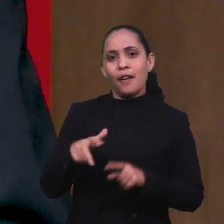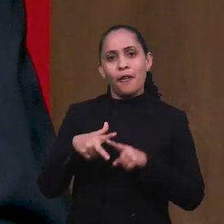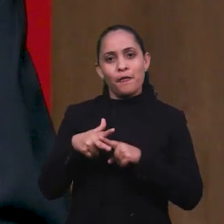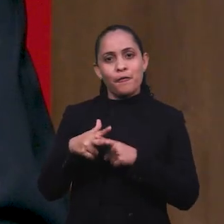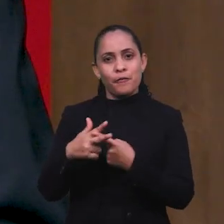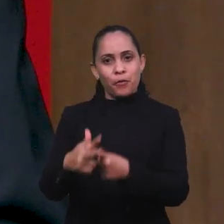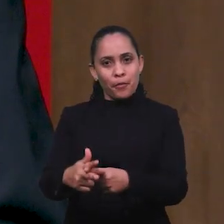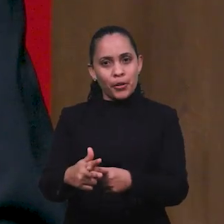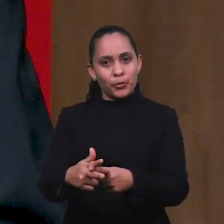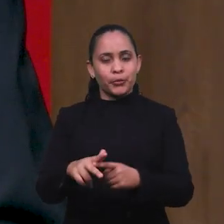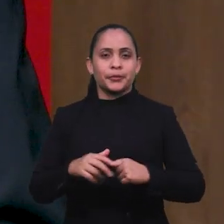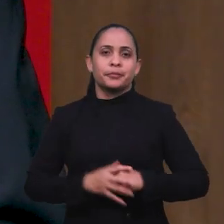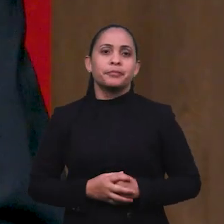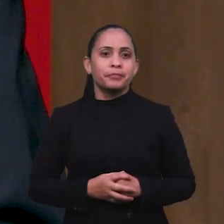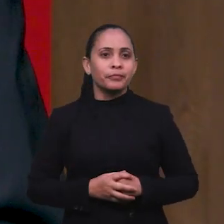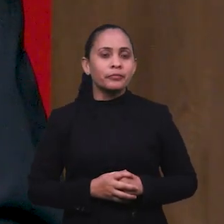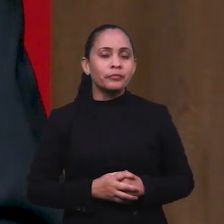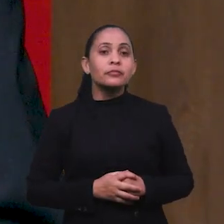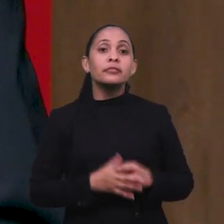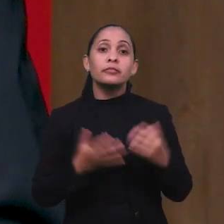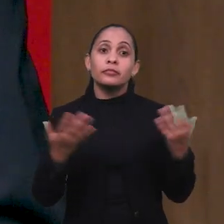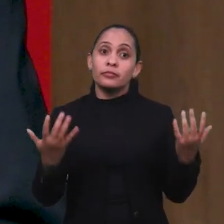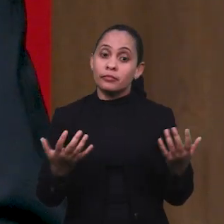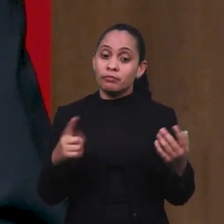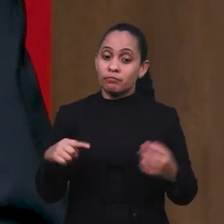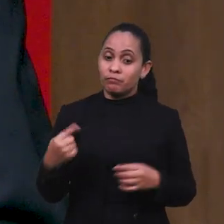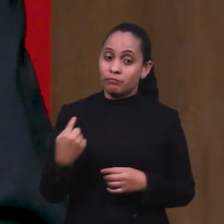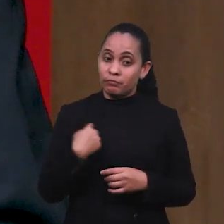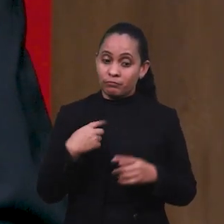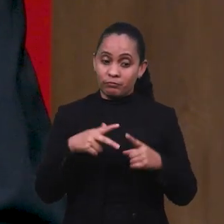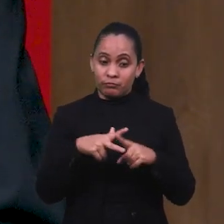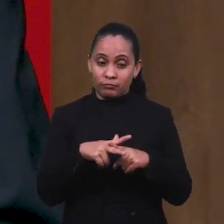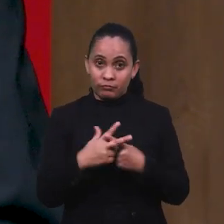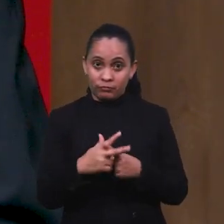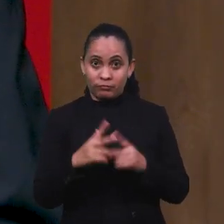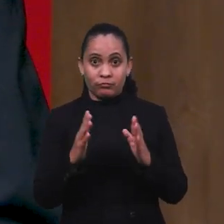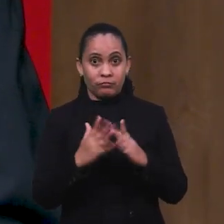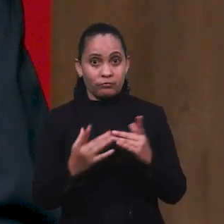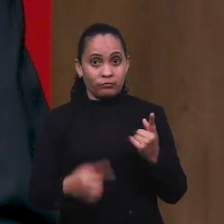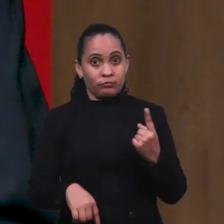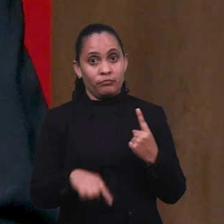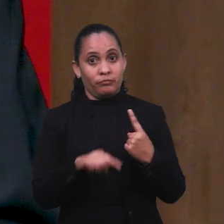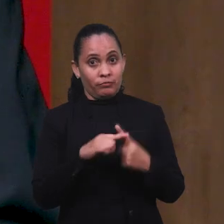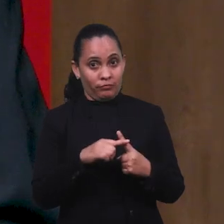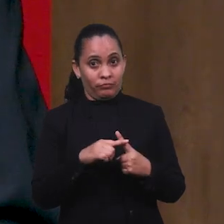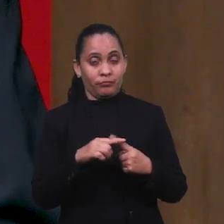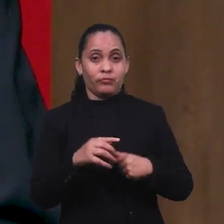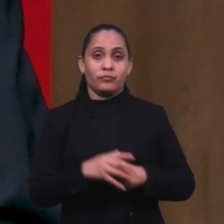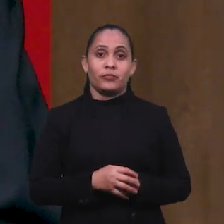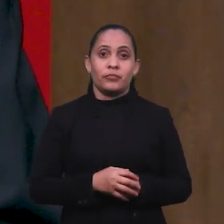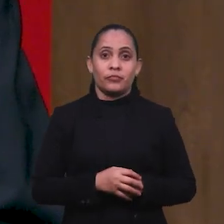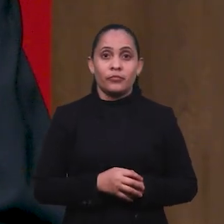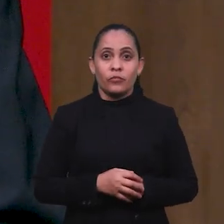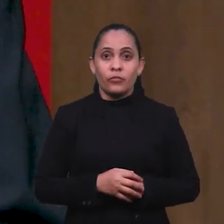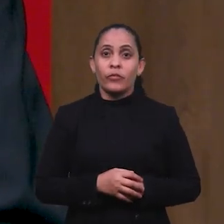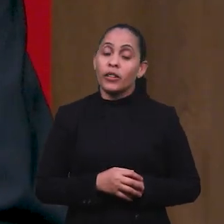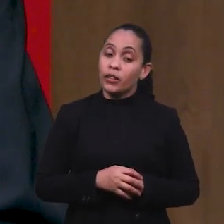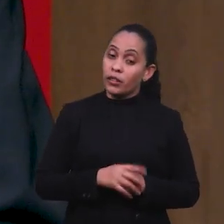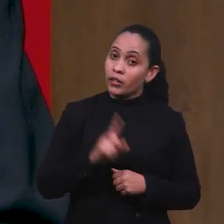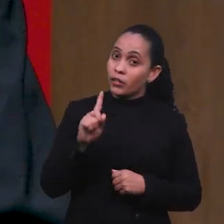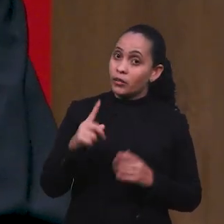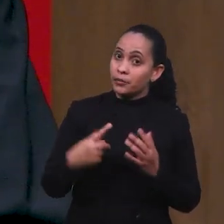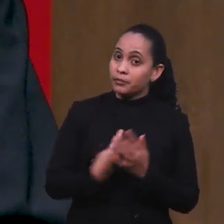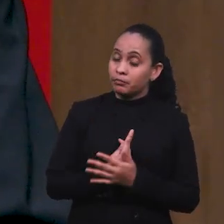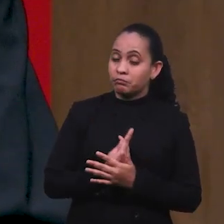Estamos caminhando na direção da reforma da igreja, porque os pré-reformadores foram precursores